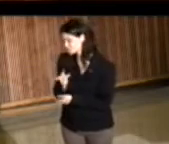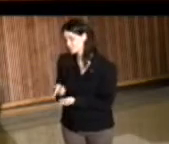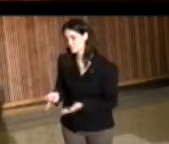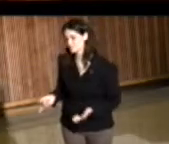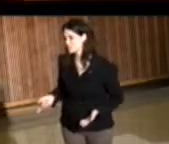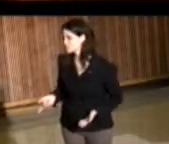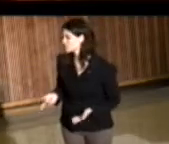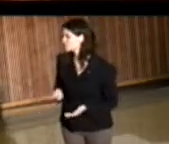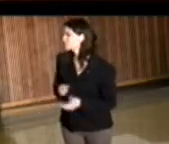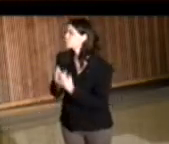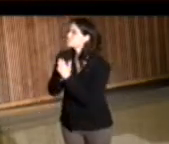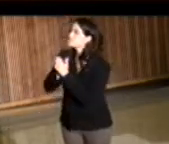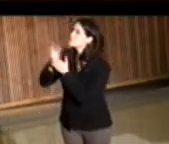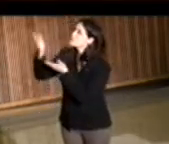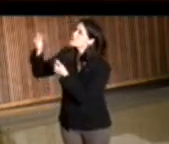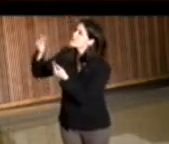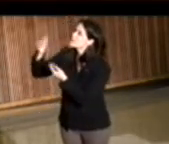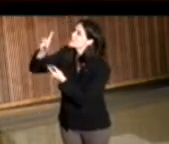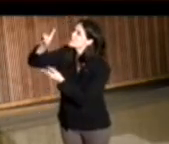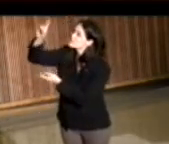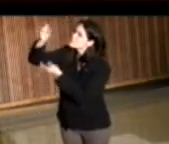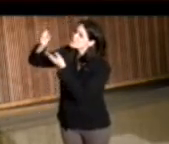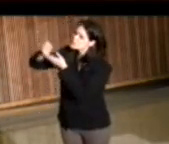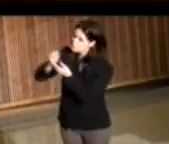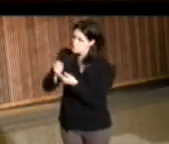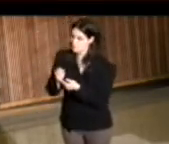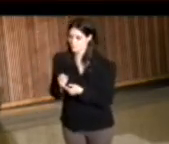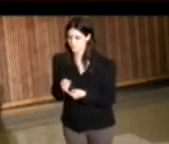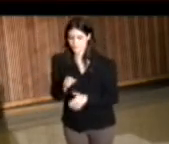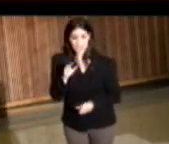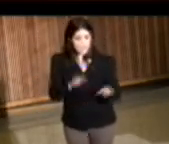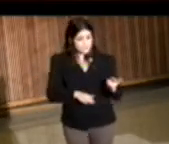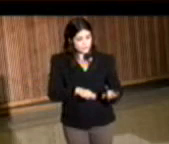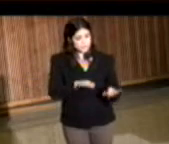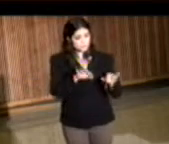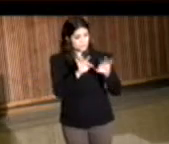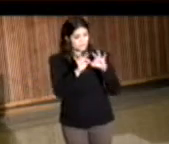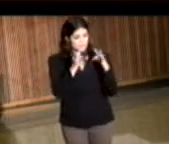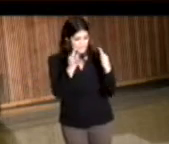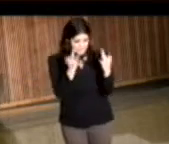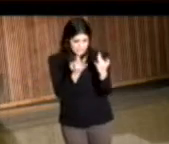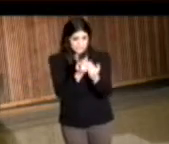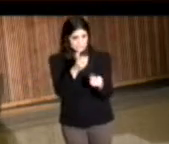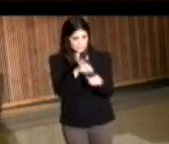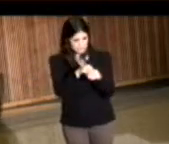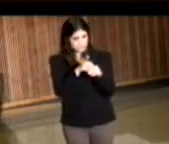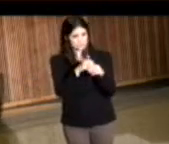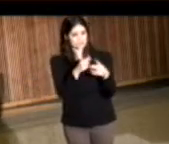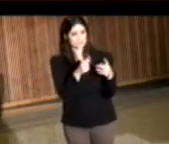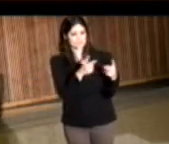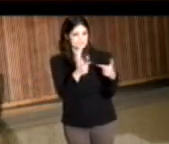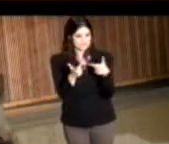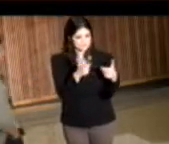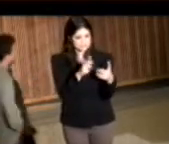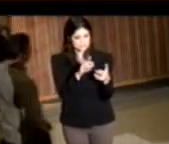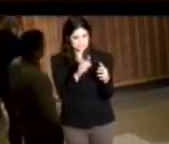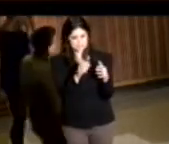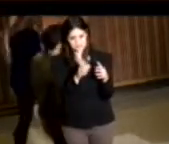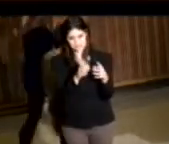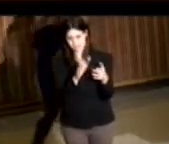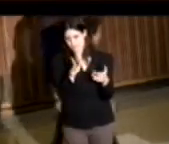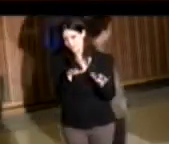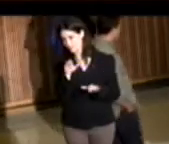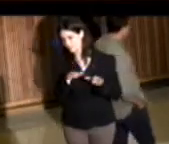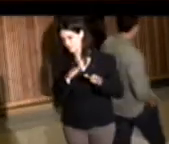tua graça. Então vem. Se tiver uma família que está vivendo uma luta muito grande, quem sabe um marido